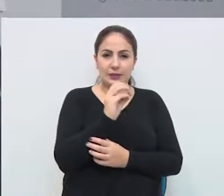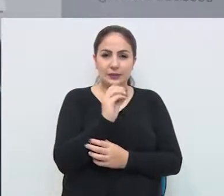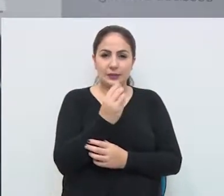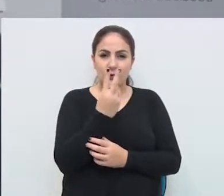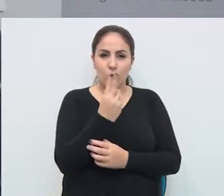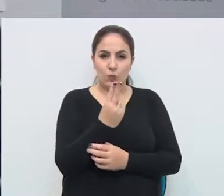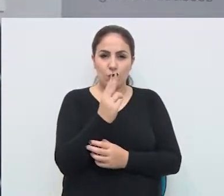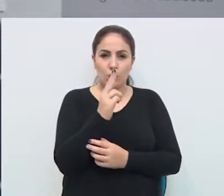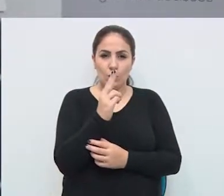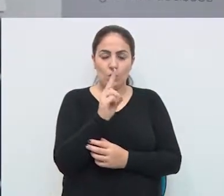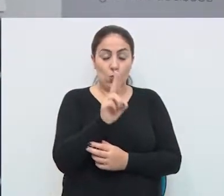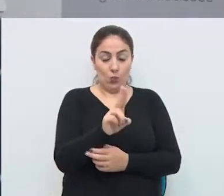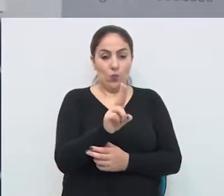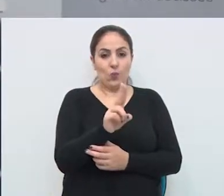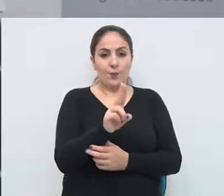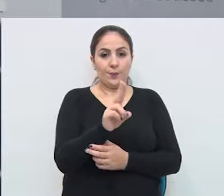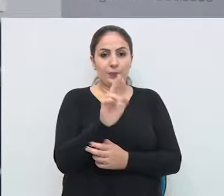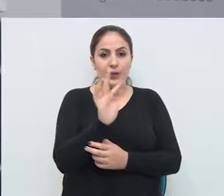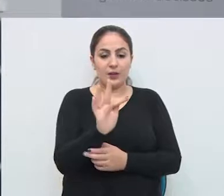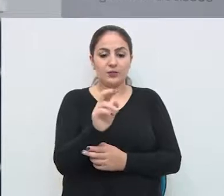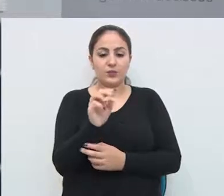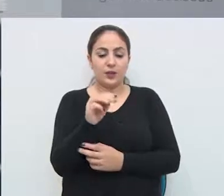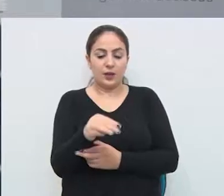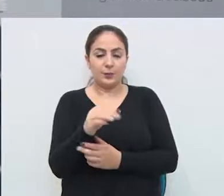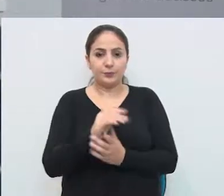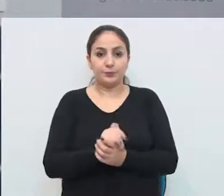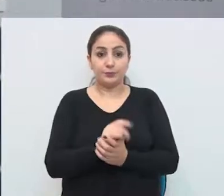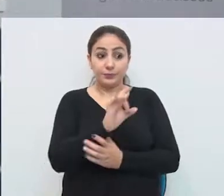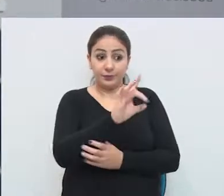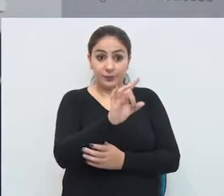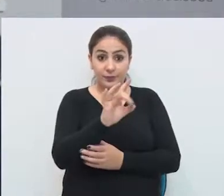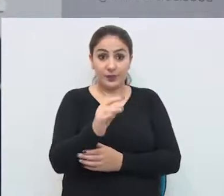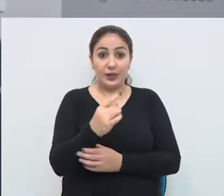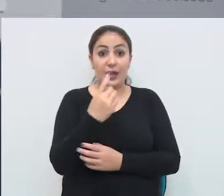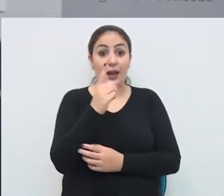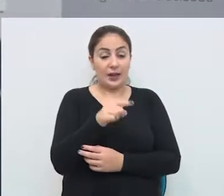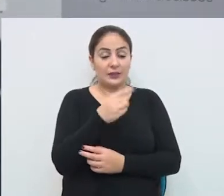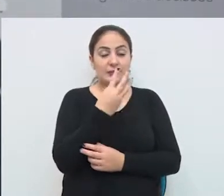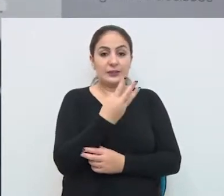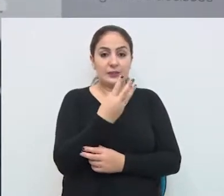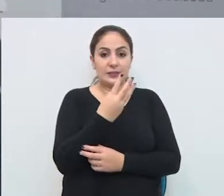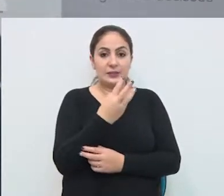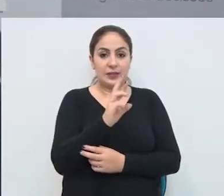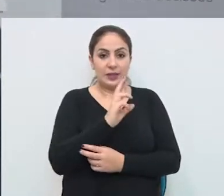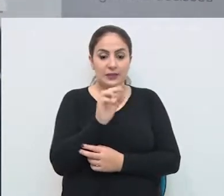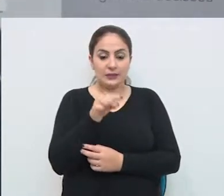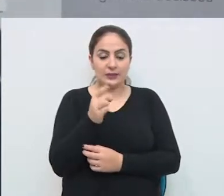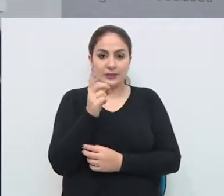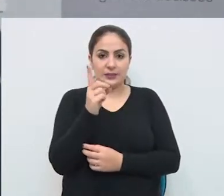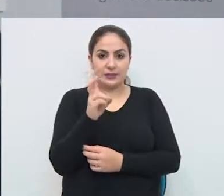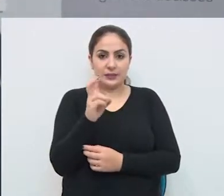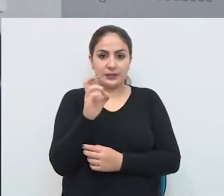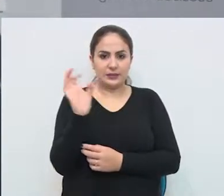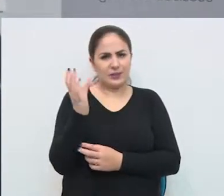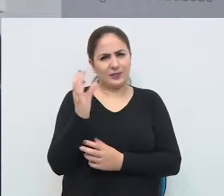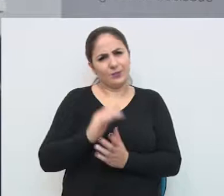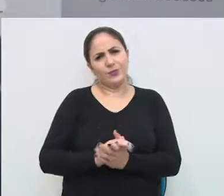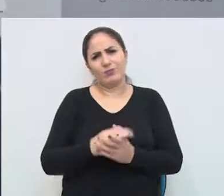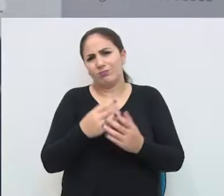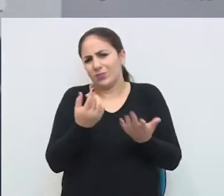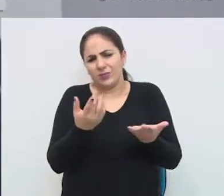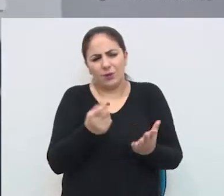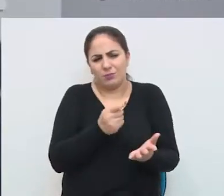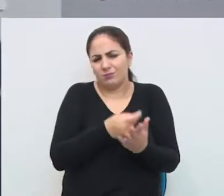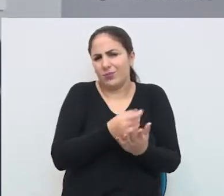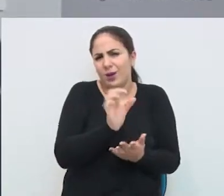UFM. Cada UFM, pessoal, é R$ 3,15, né? Para eles, é